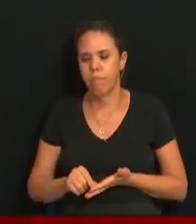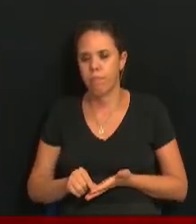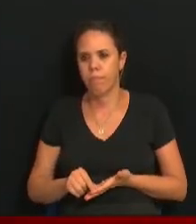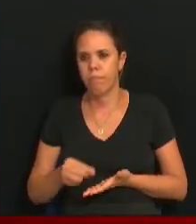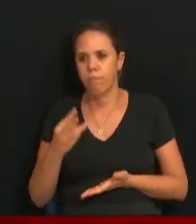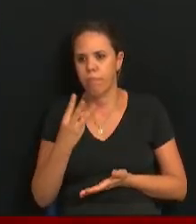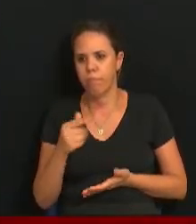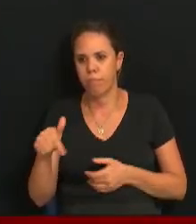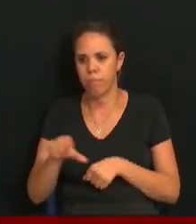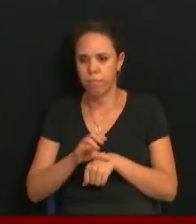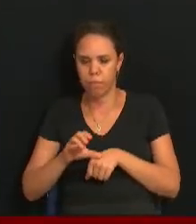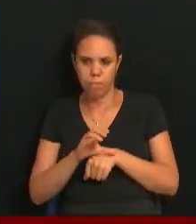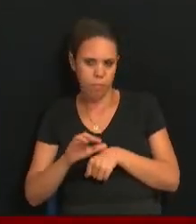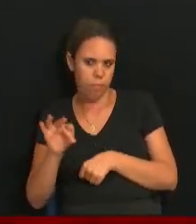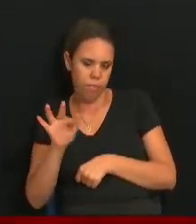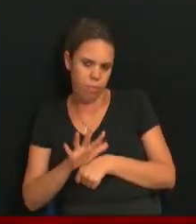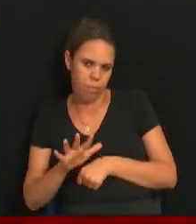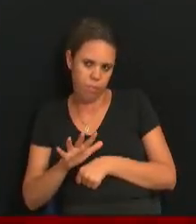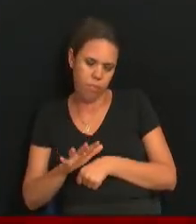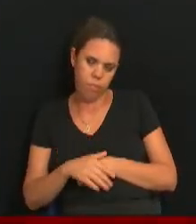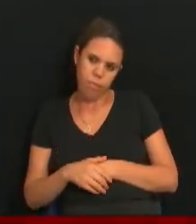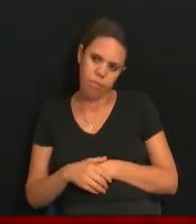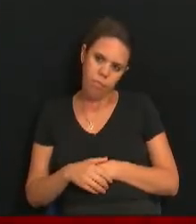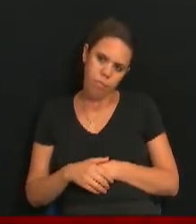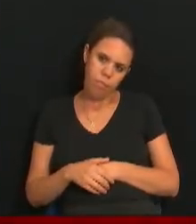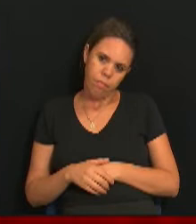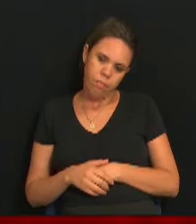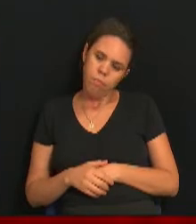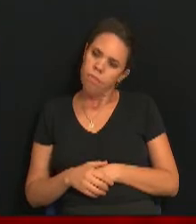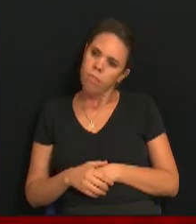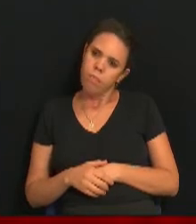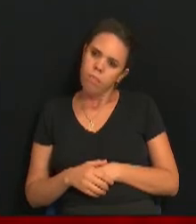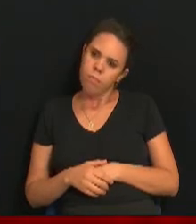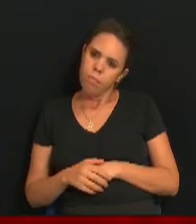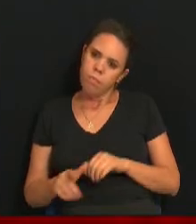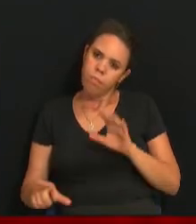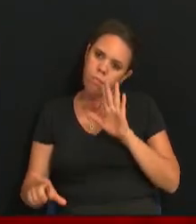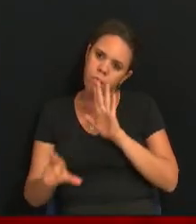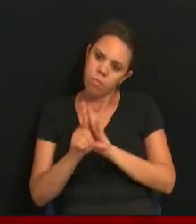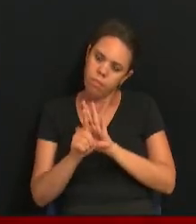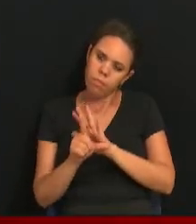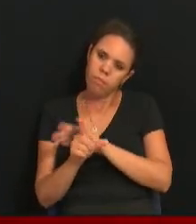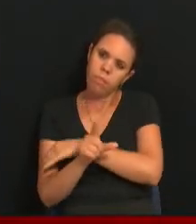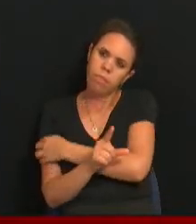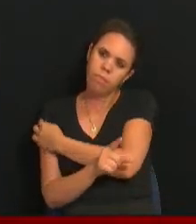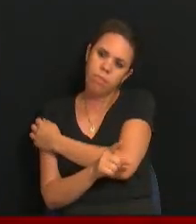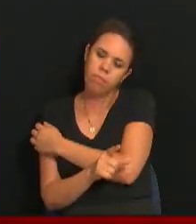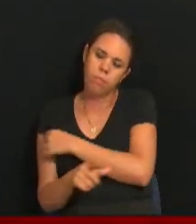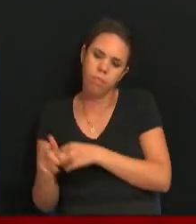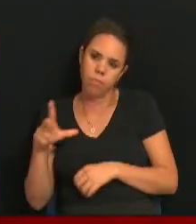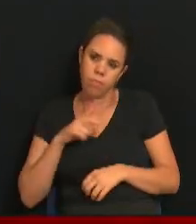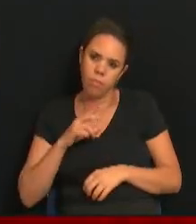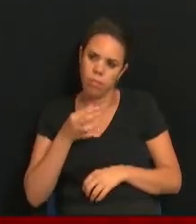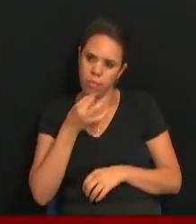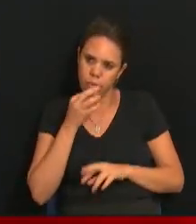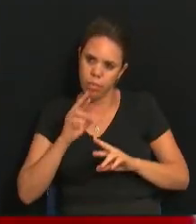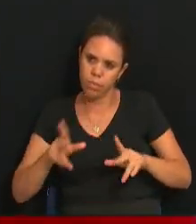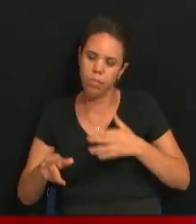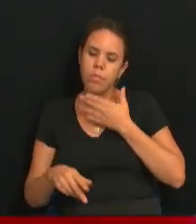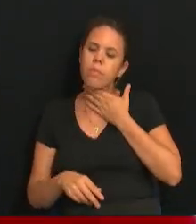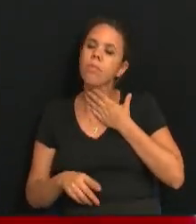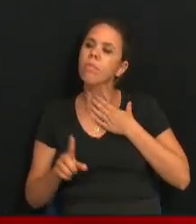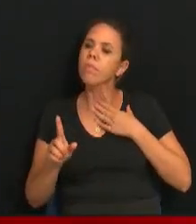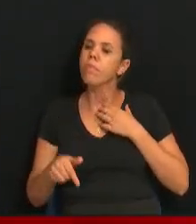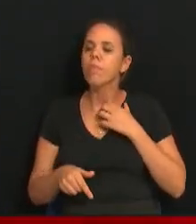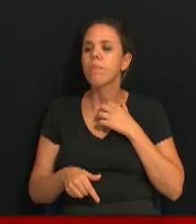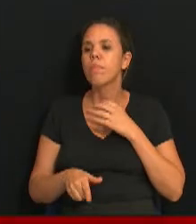fala sobre os princípios da educação do serviço público, que é a legalidade e pessoalidade, né? Se a orientação é